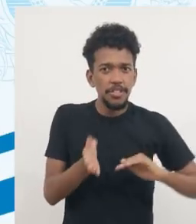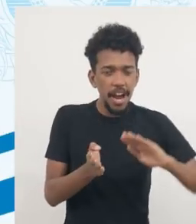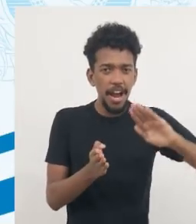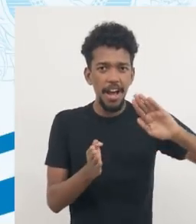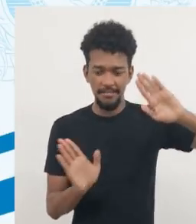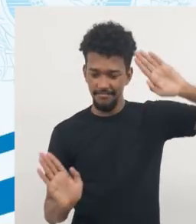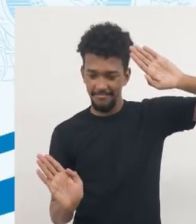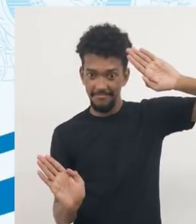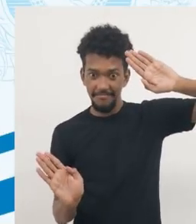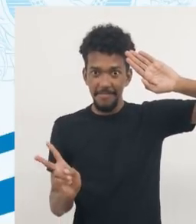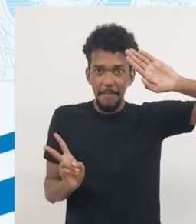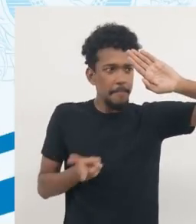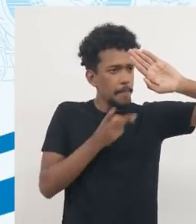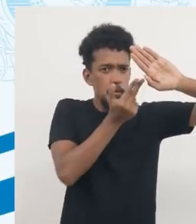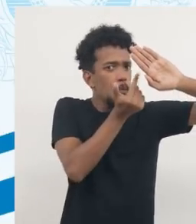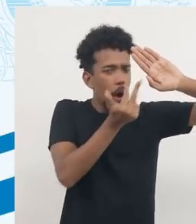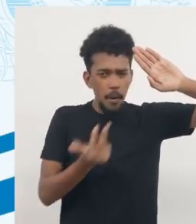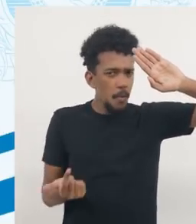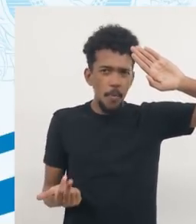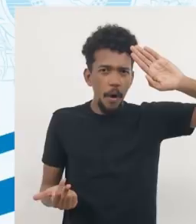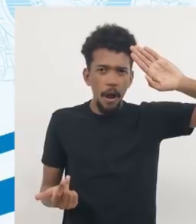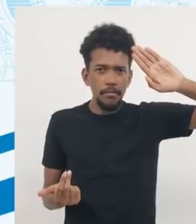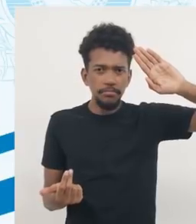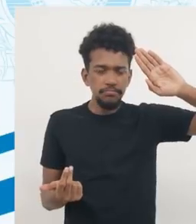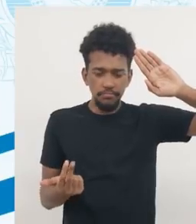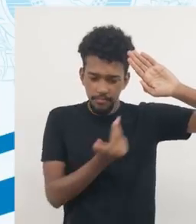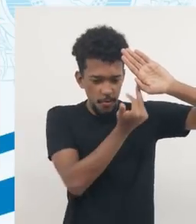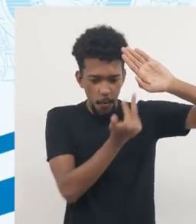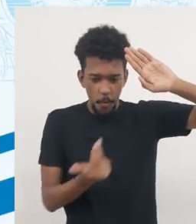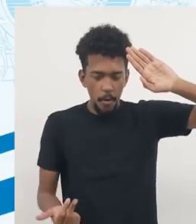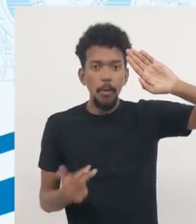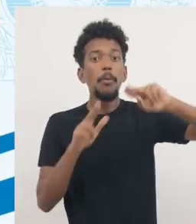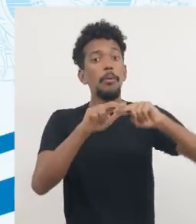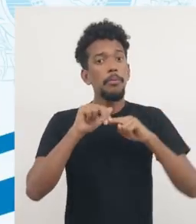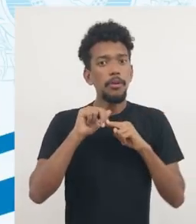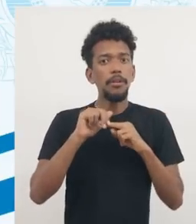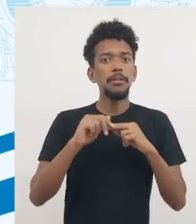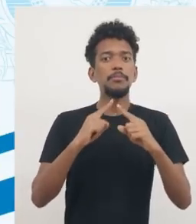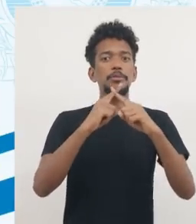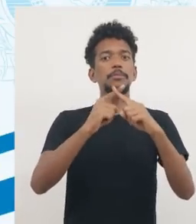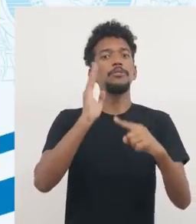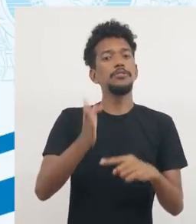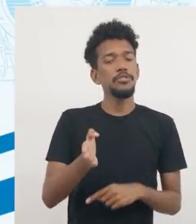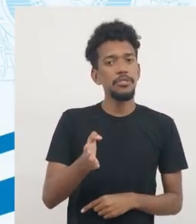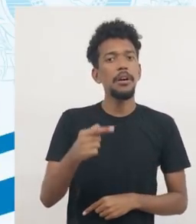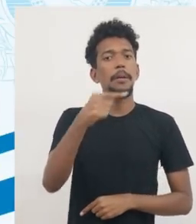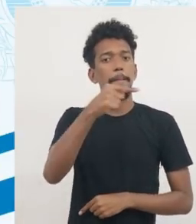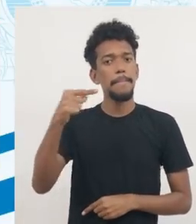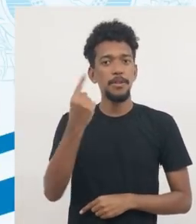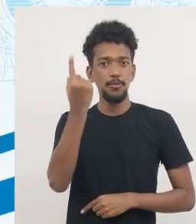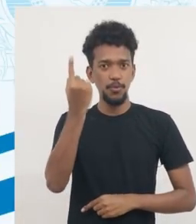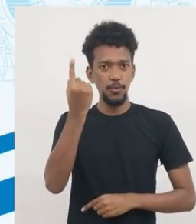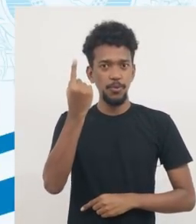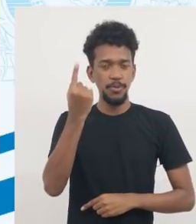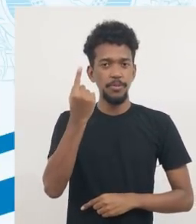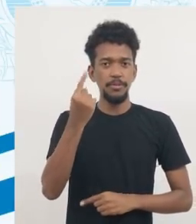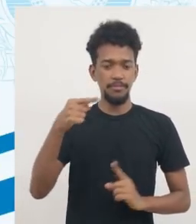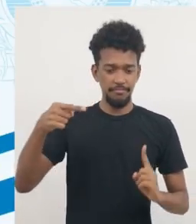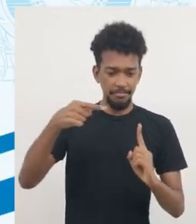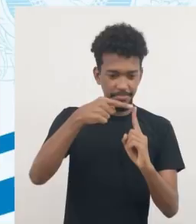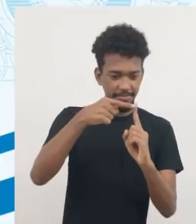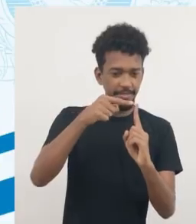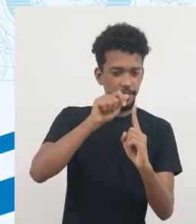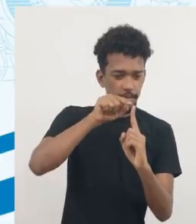Do triângulo, justamente resultado da multiplicação de todos os